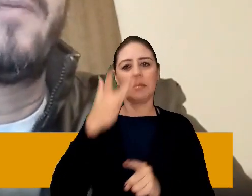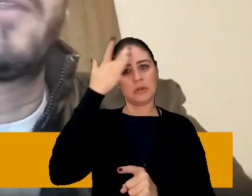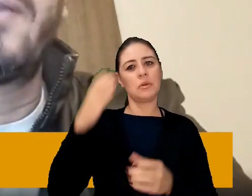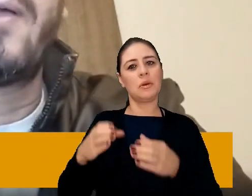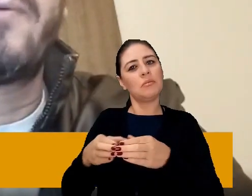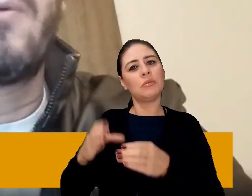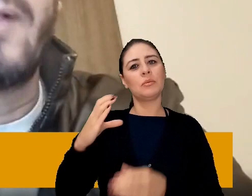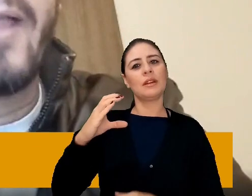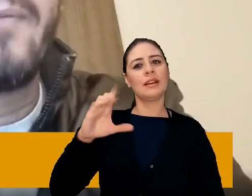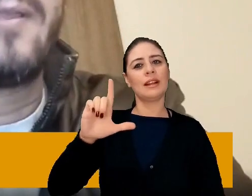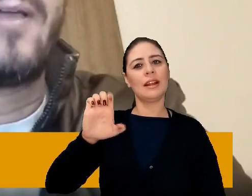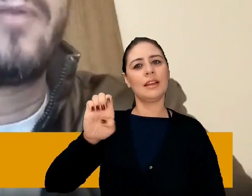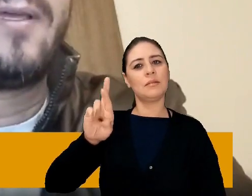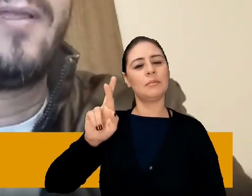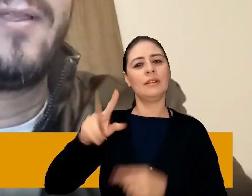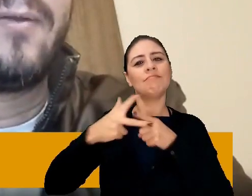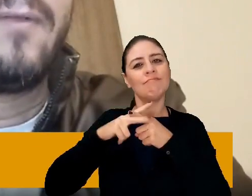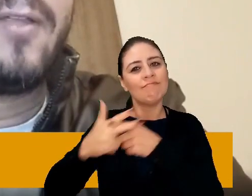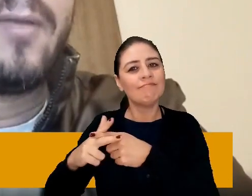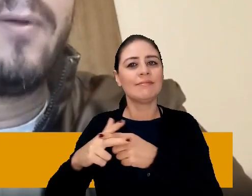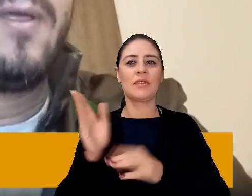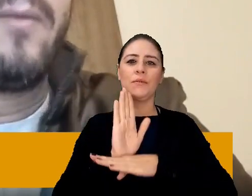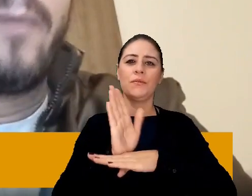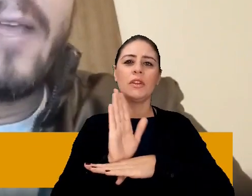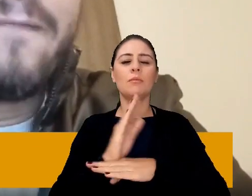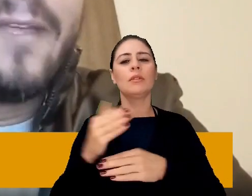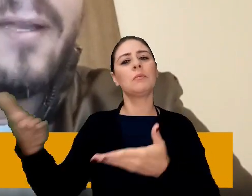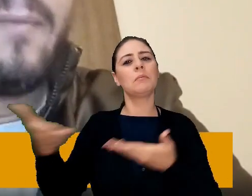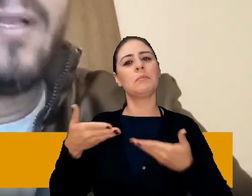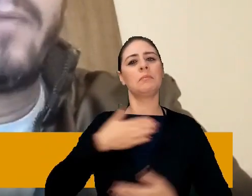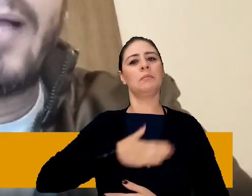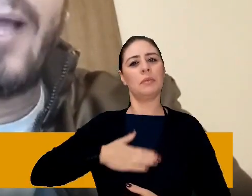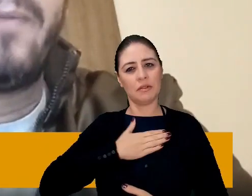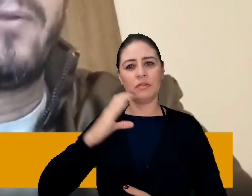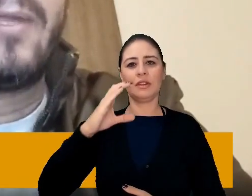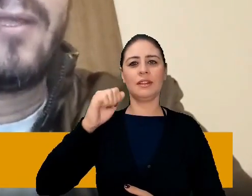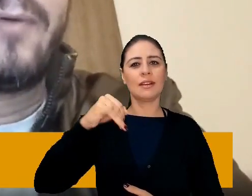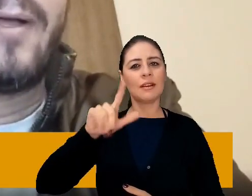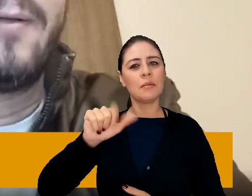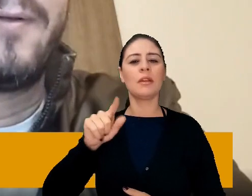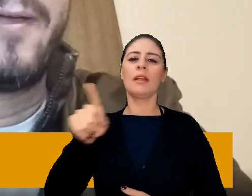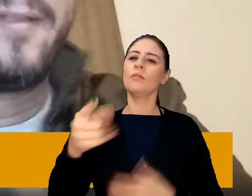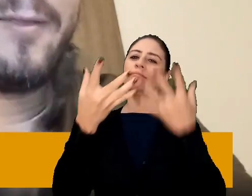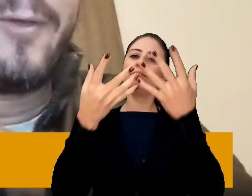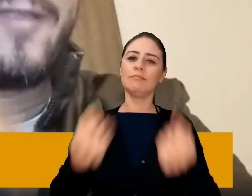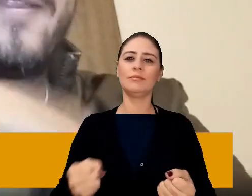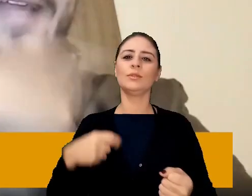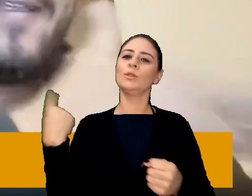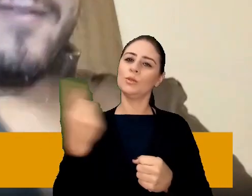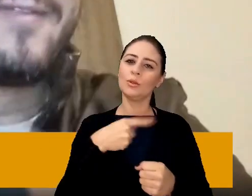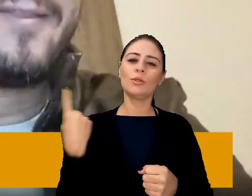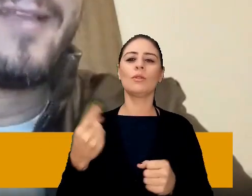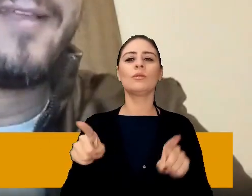o pessoal como Kleber, que está ajudando aqui na edição de vídeo. Então, bem-vinda, Camila, obrigado pela toda essa tua, assim, a tua